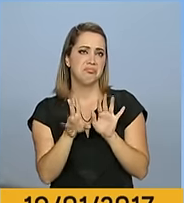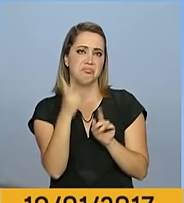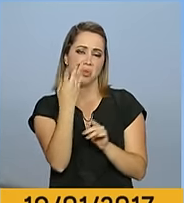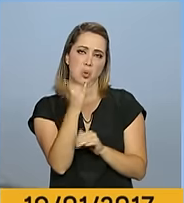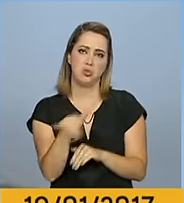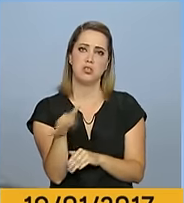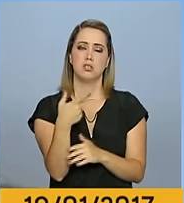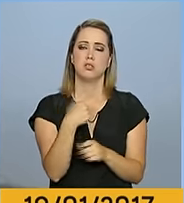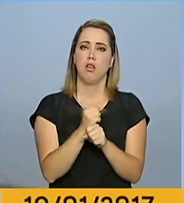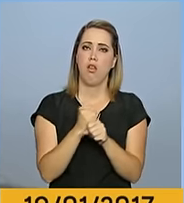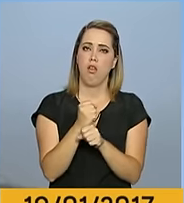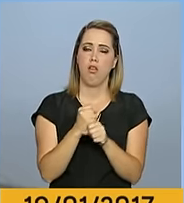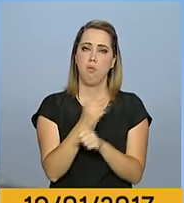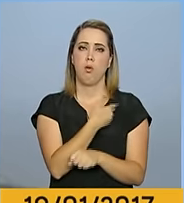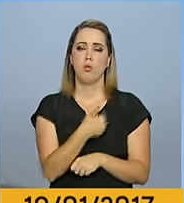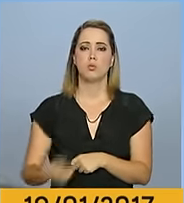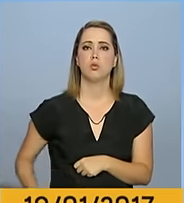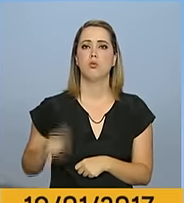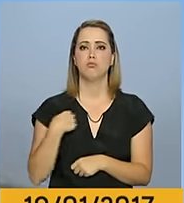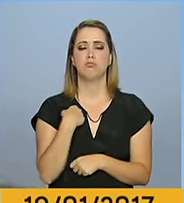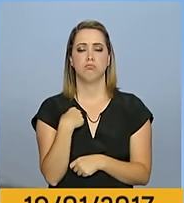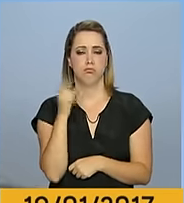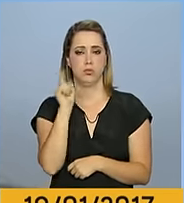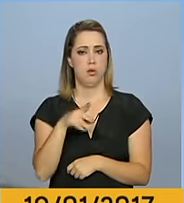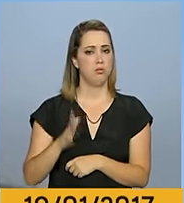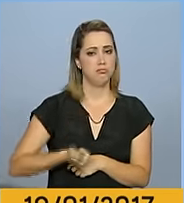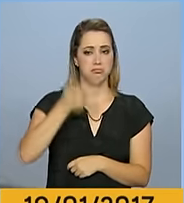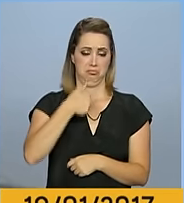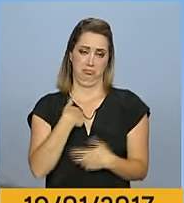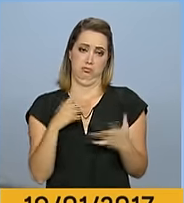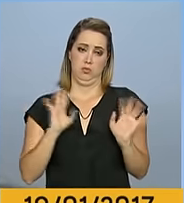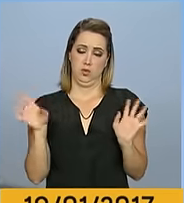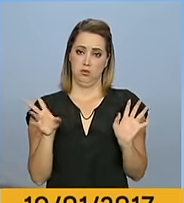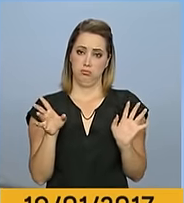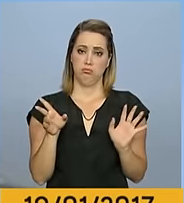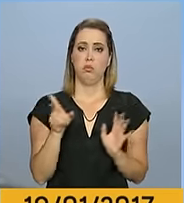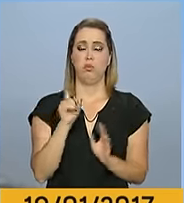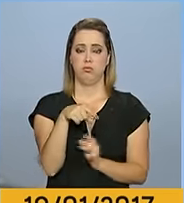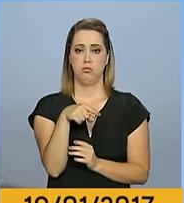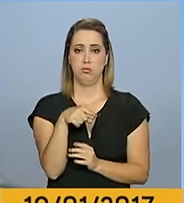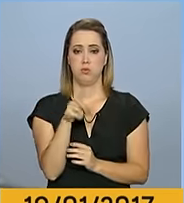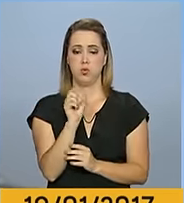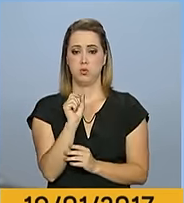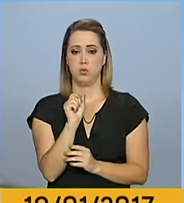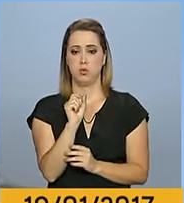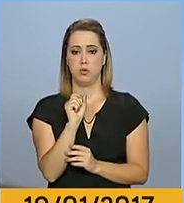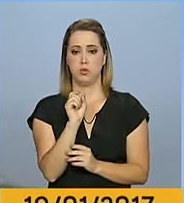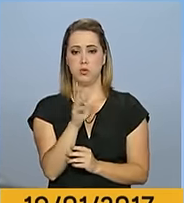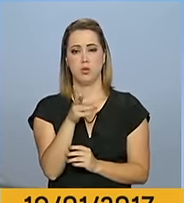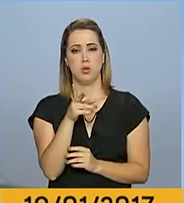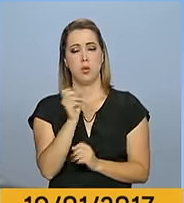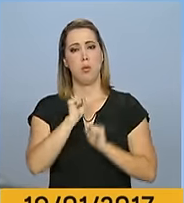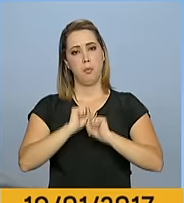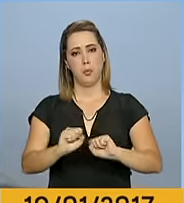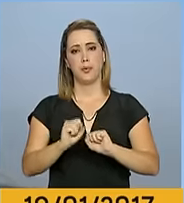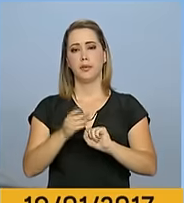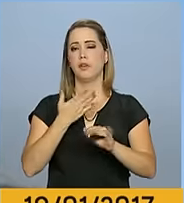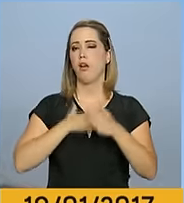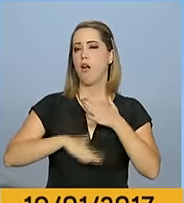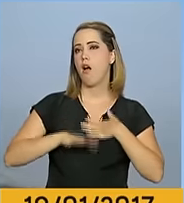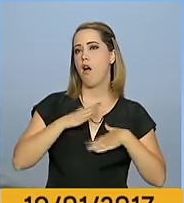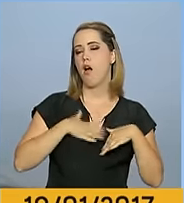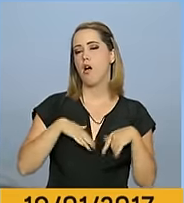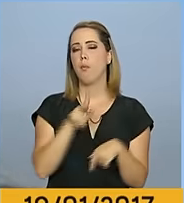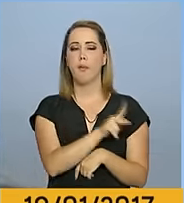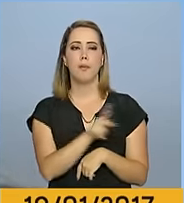2 anos e meio de governo, seria muito confortável para mim, digamos assim, desfrutar das, entre aspas, mordomias da